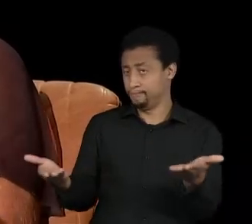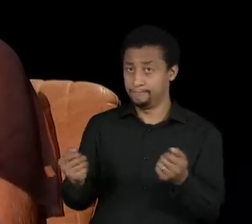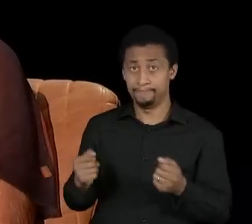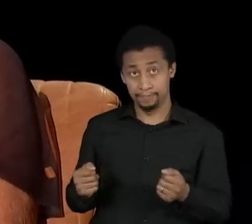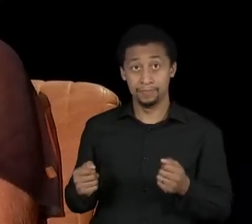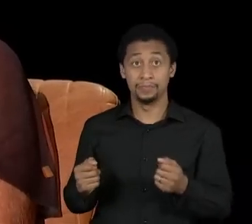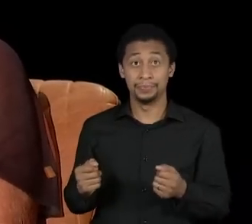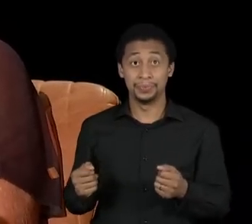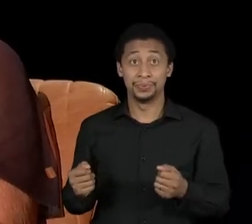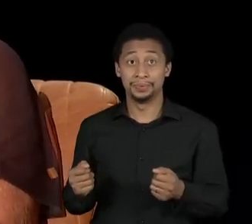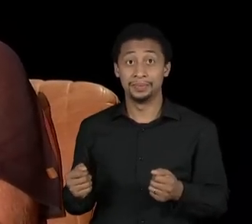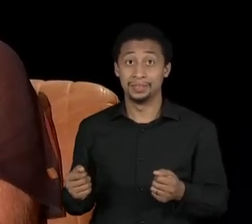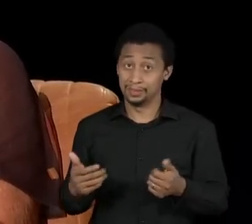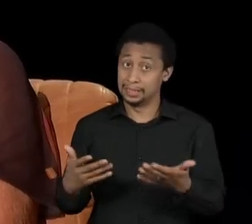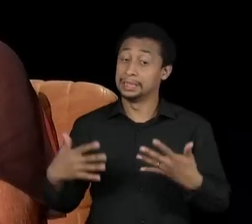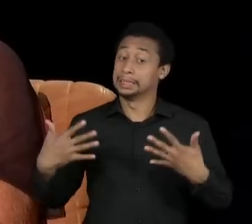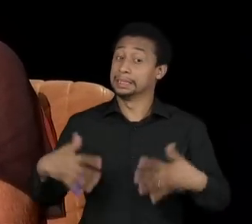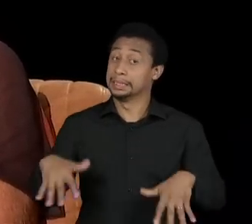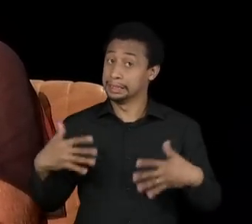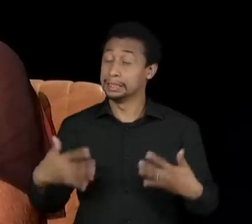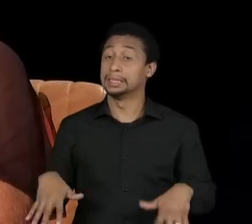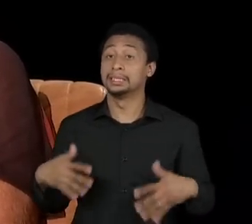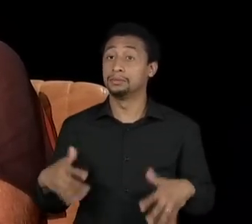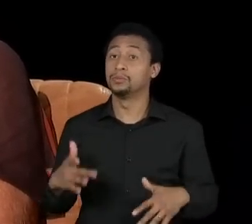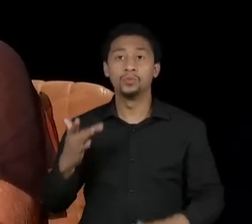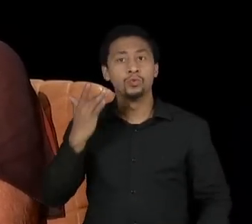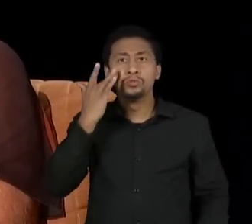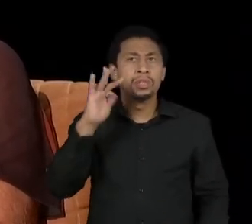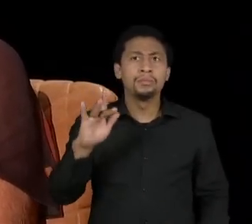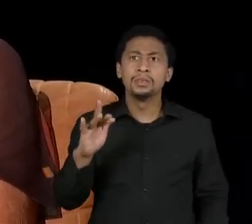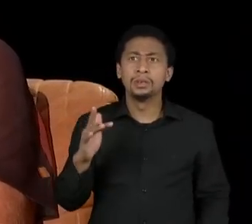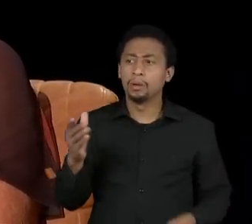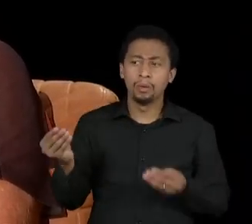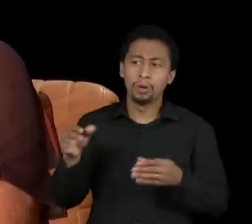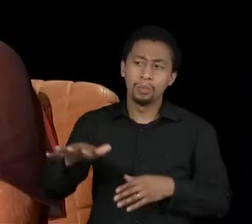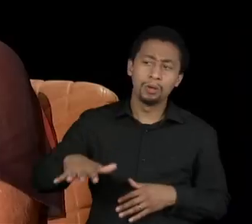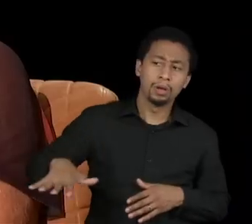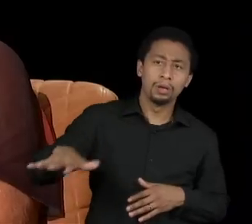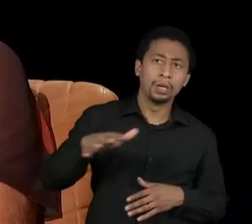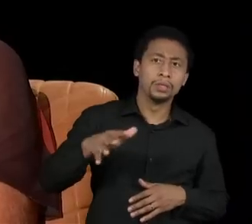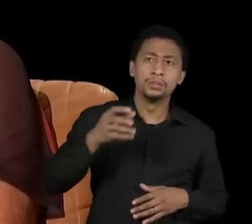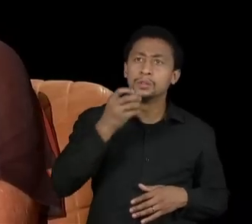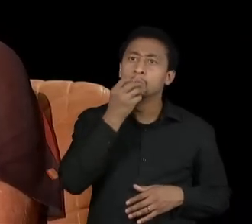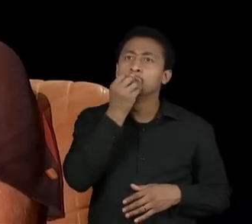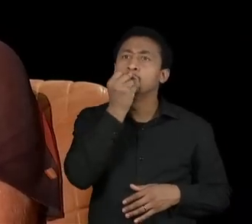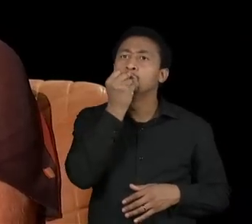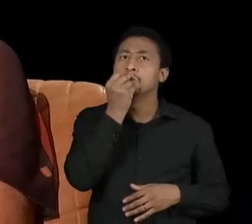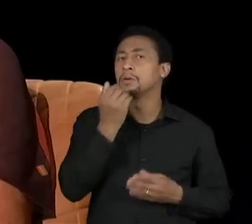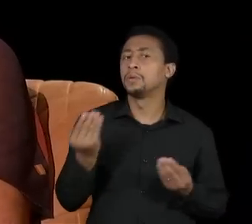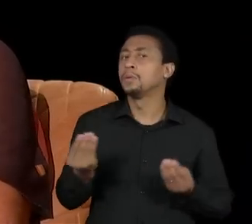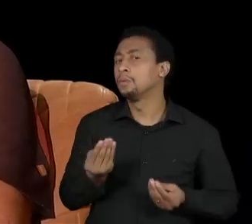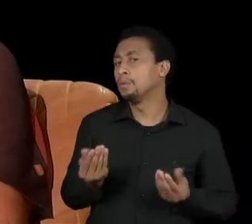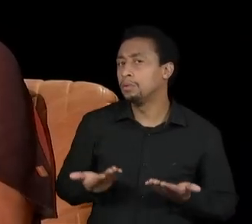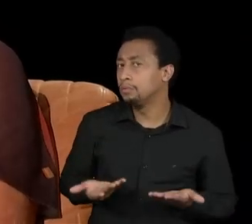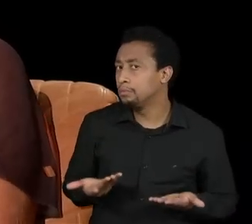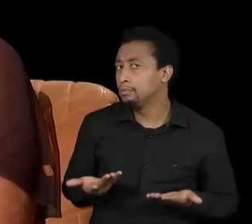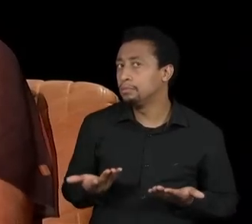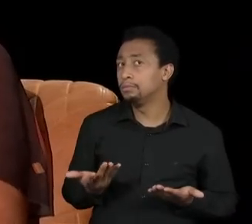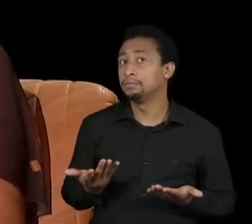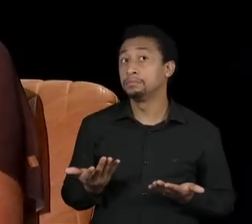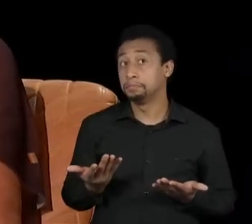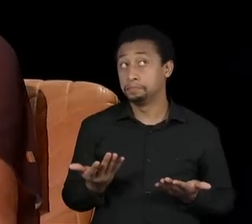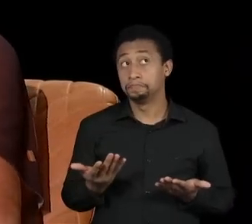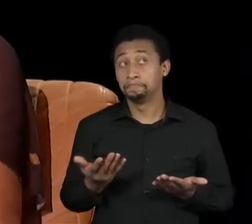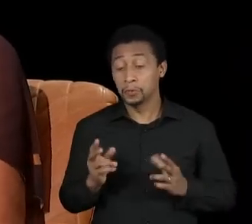foi danado, porque a gente não sabia o que a censura ia fazer e não ia. E estreia e